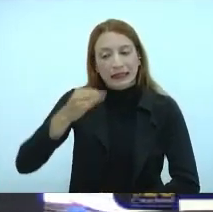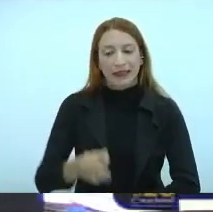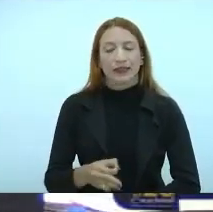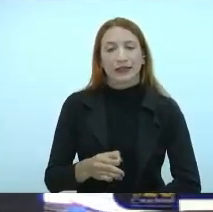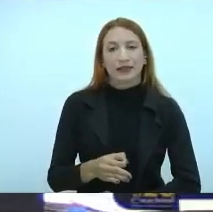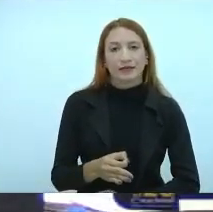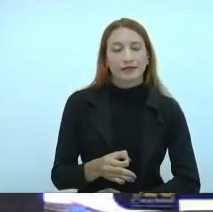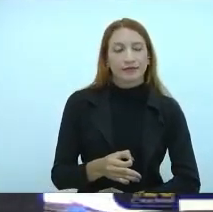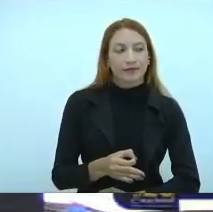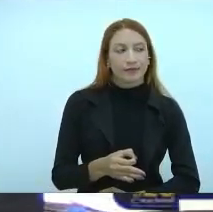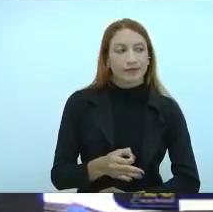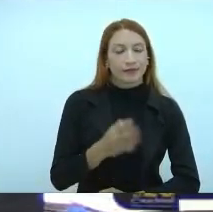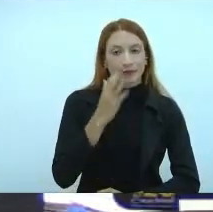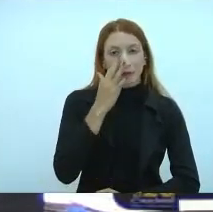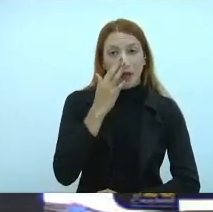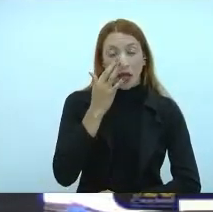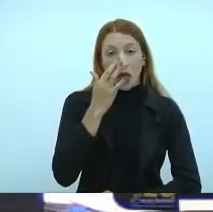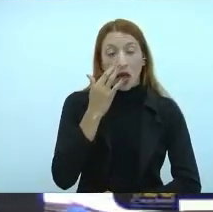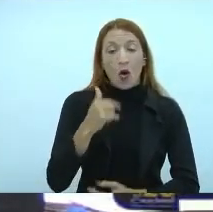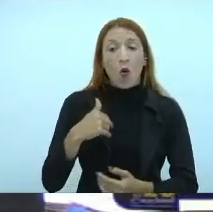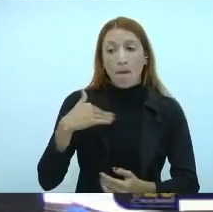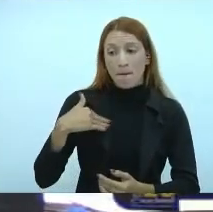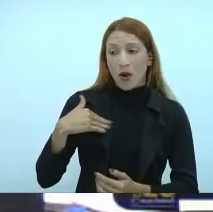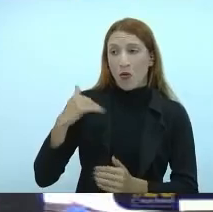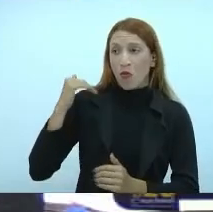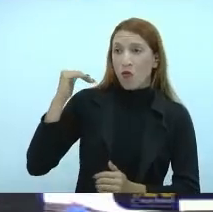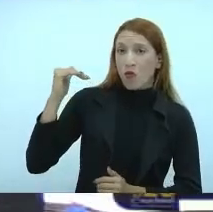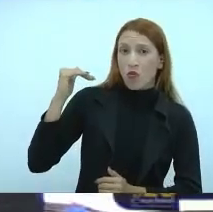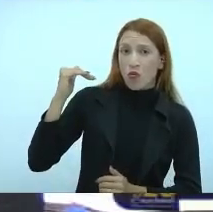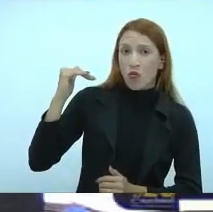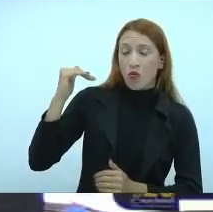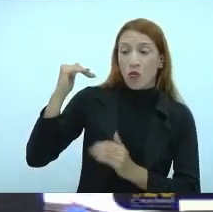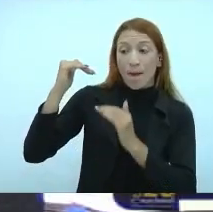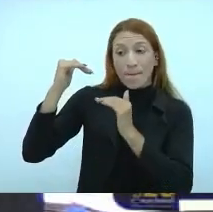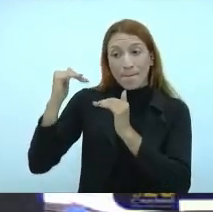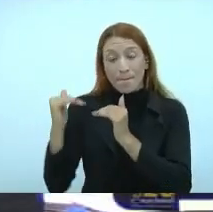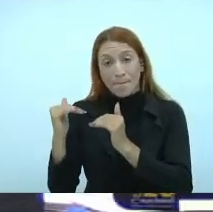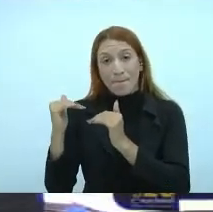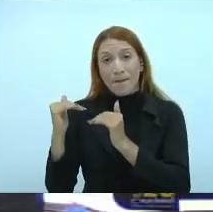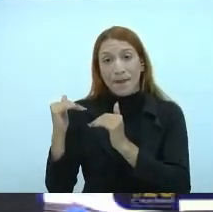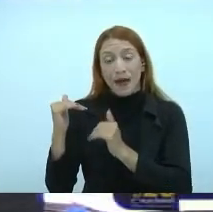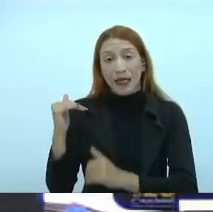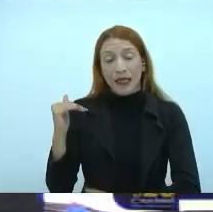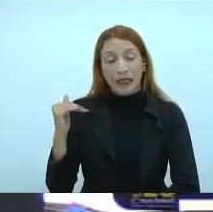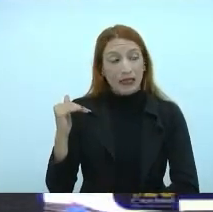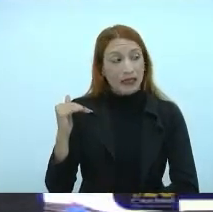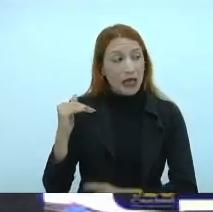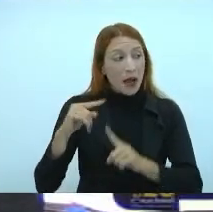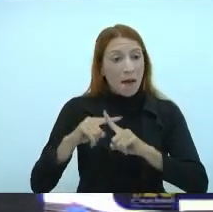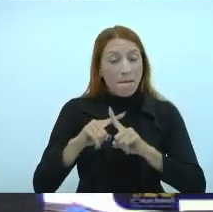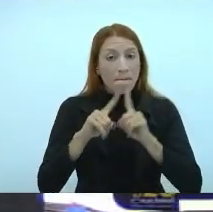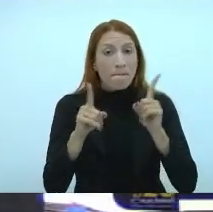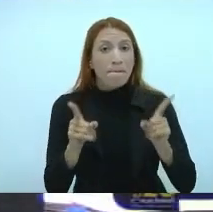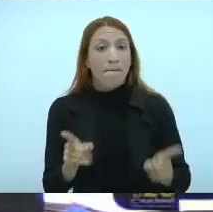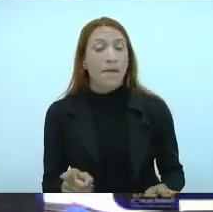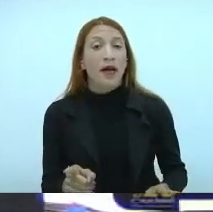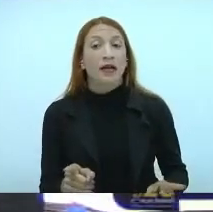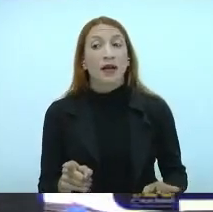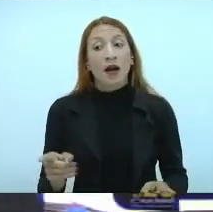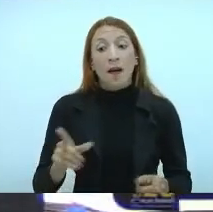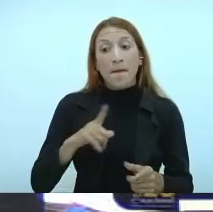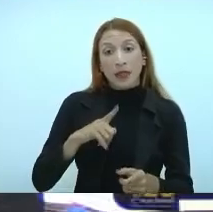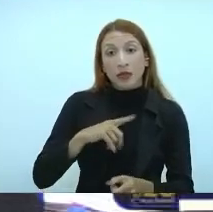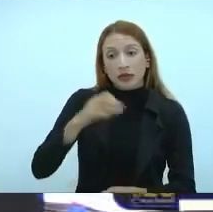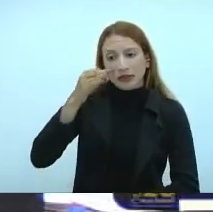assertiva o meu tamanho pode ser de baixa estatura minha amiga mas eu te